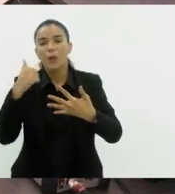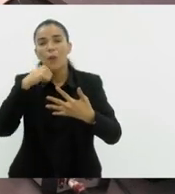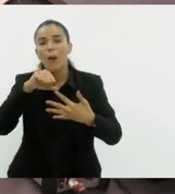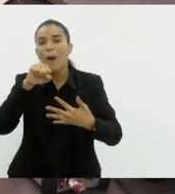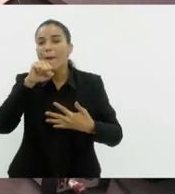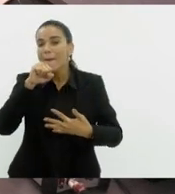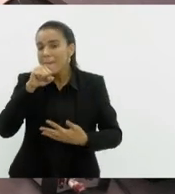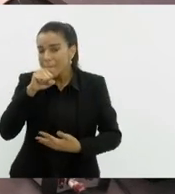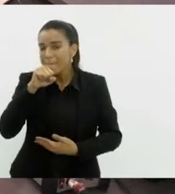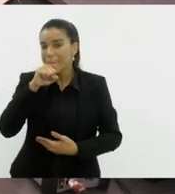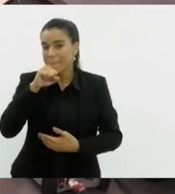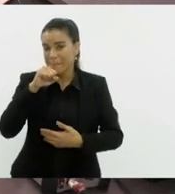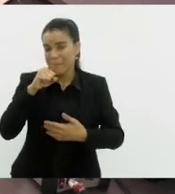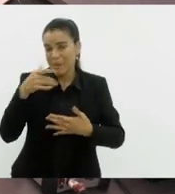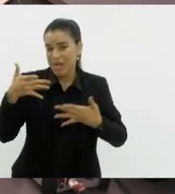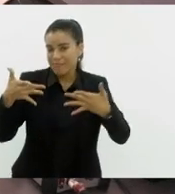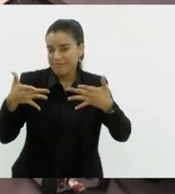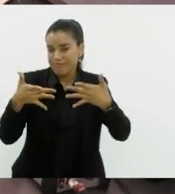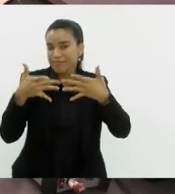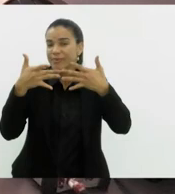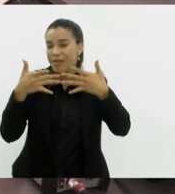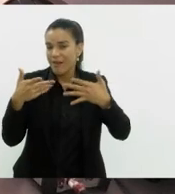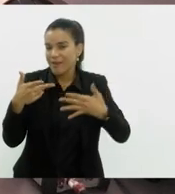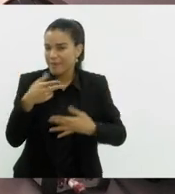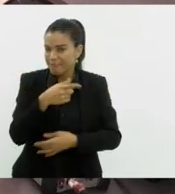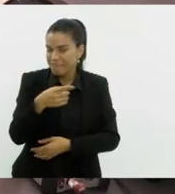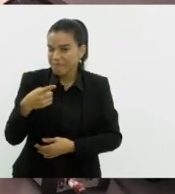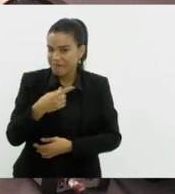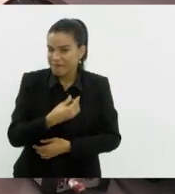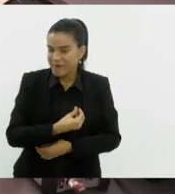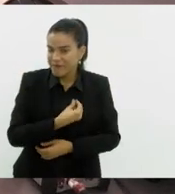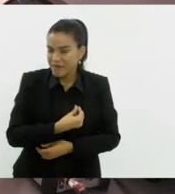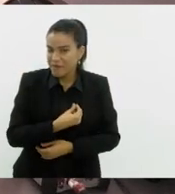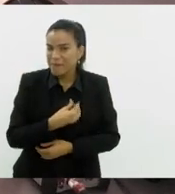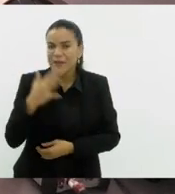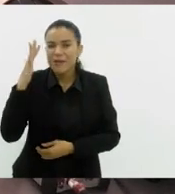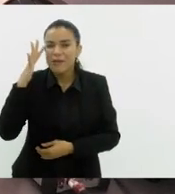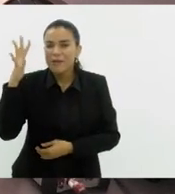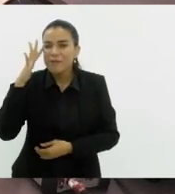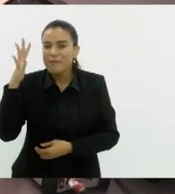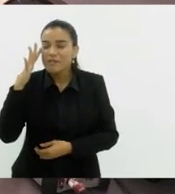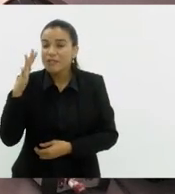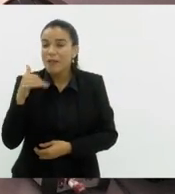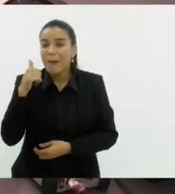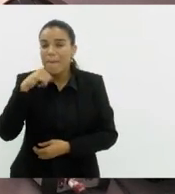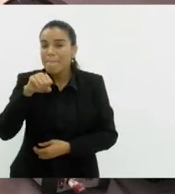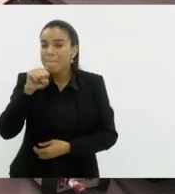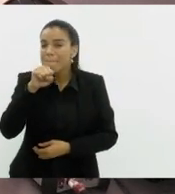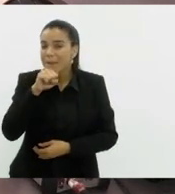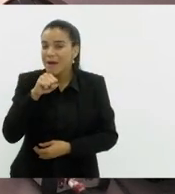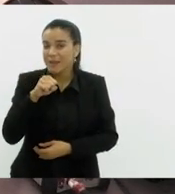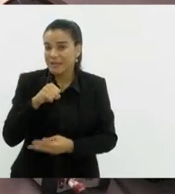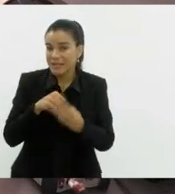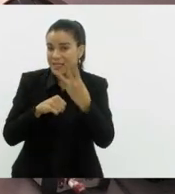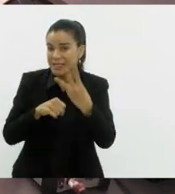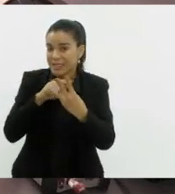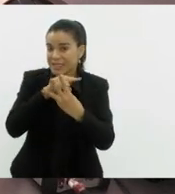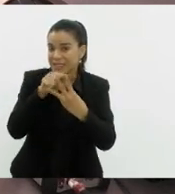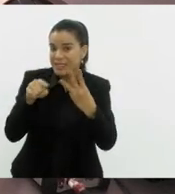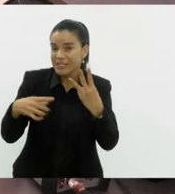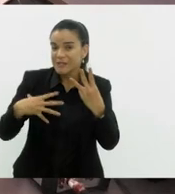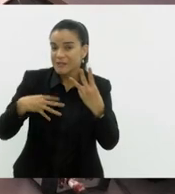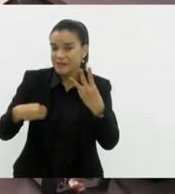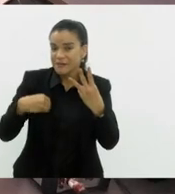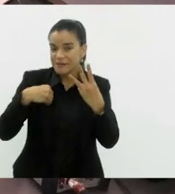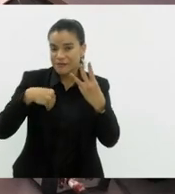normal passa. Imaginem vocês com uma mãe com 3 filhos